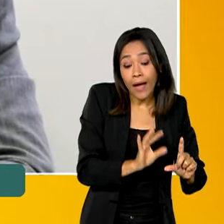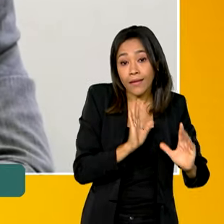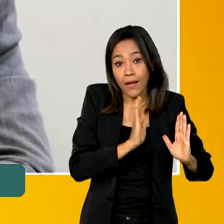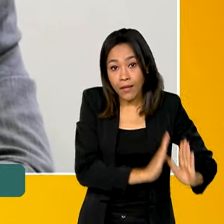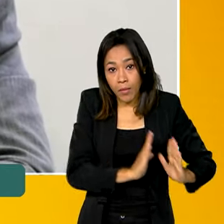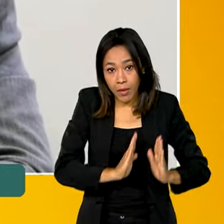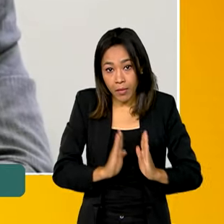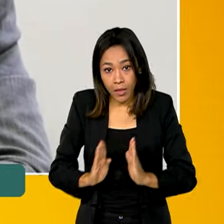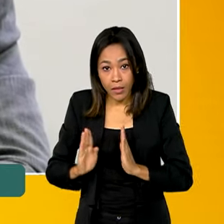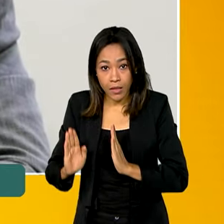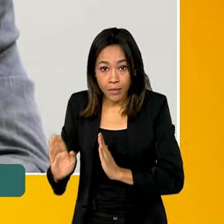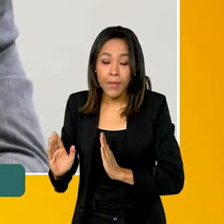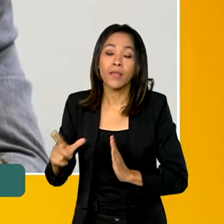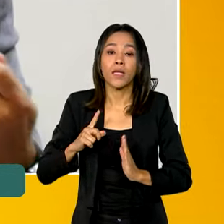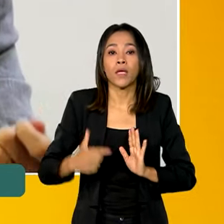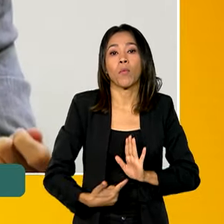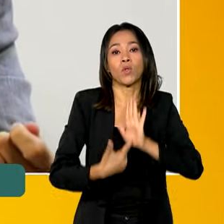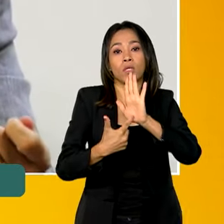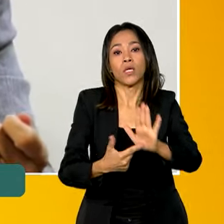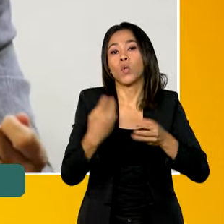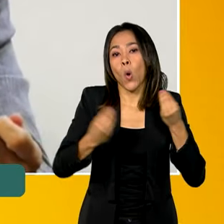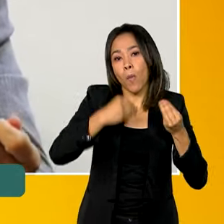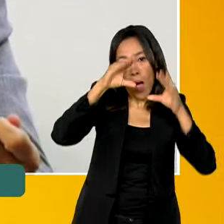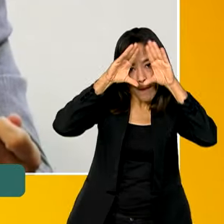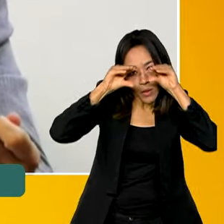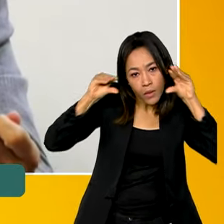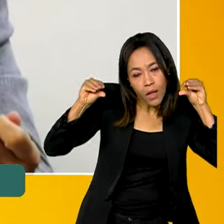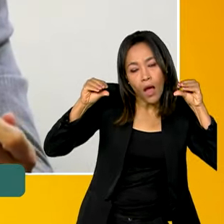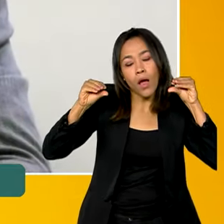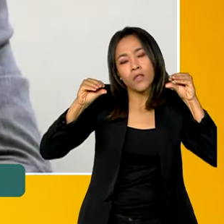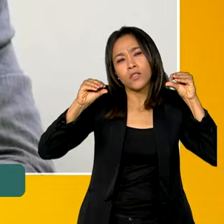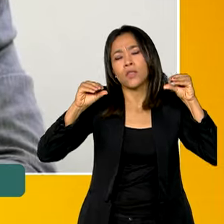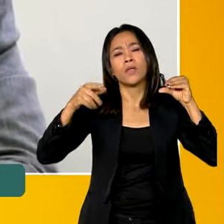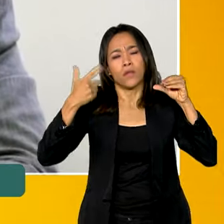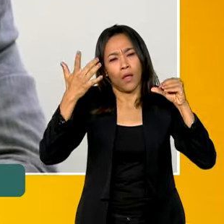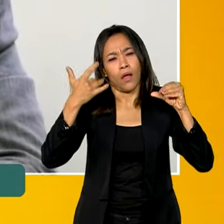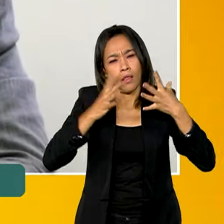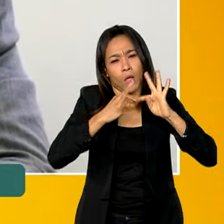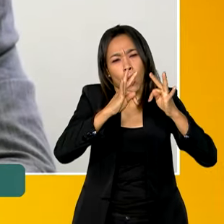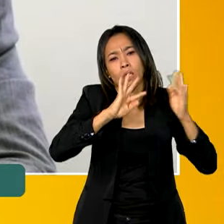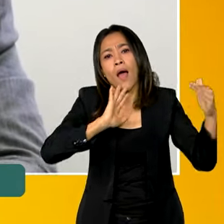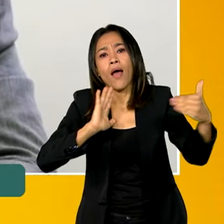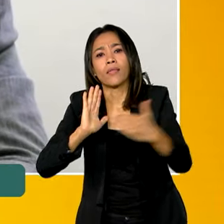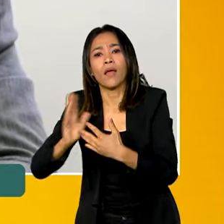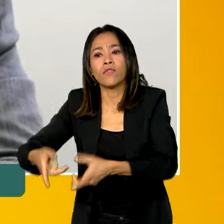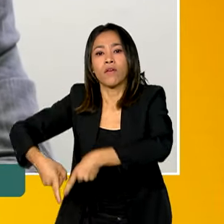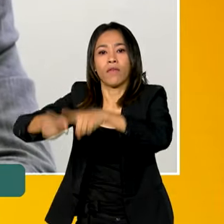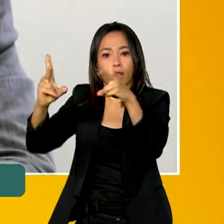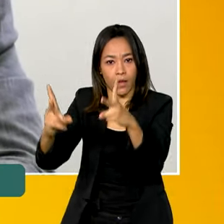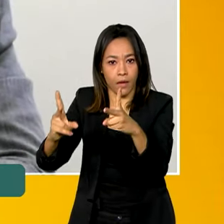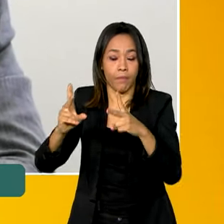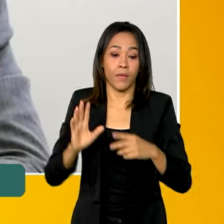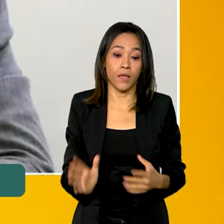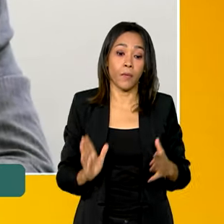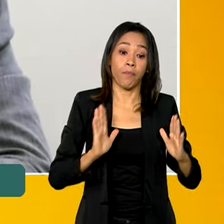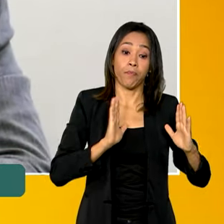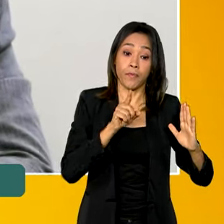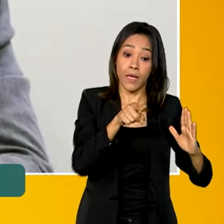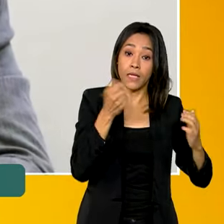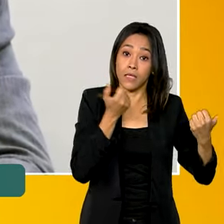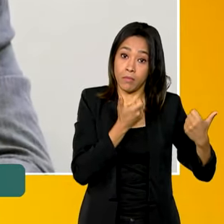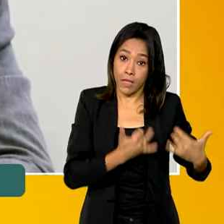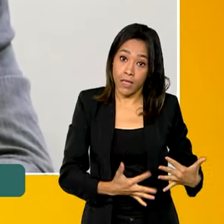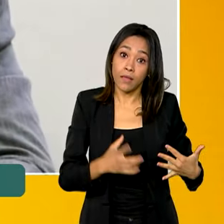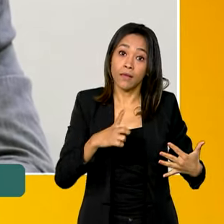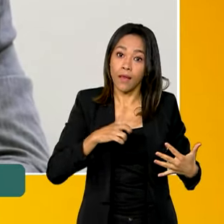falei do da maturidade tecnológica desde a ideia até o produto na prateleira então a o centelha é exatamente para quem